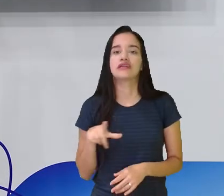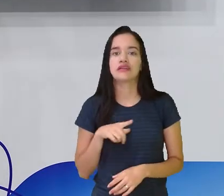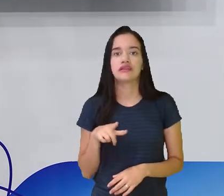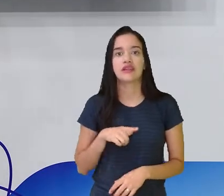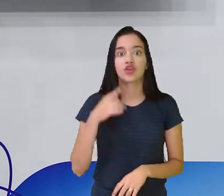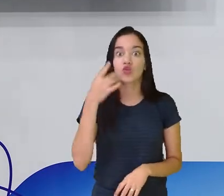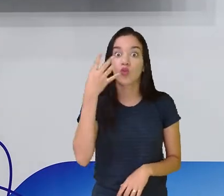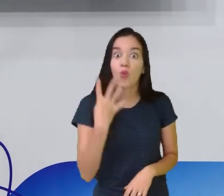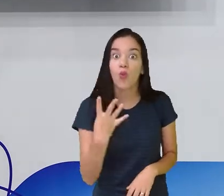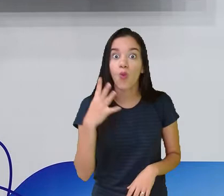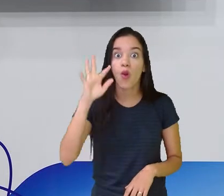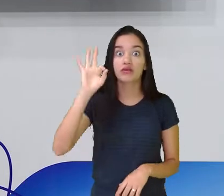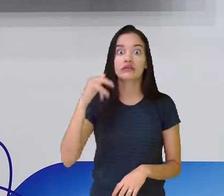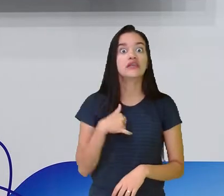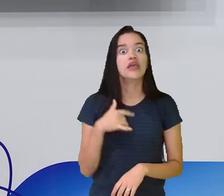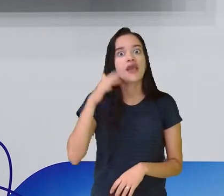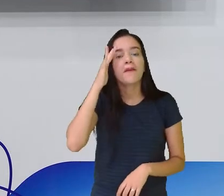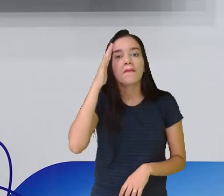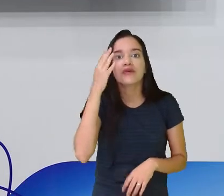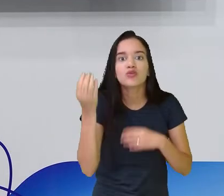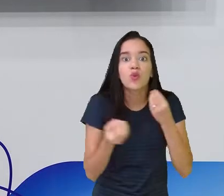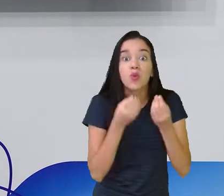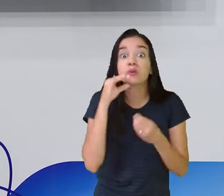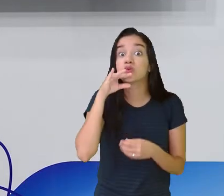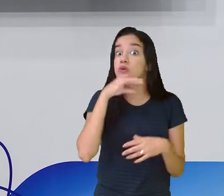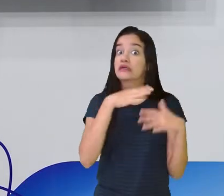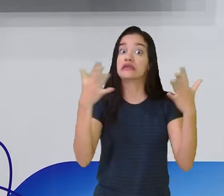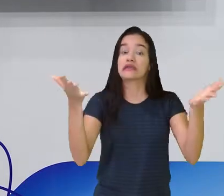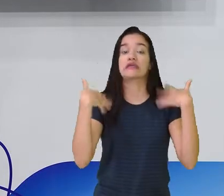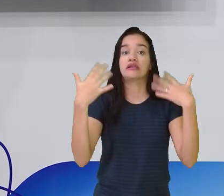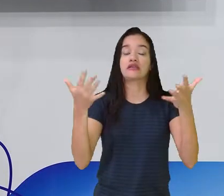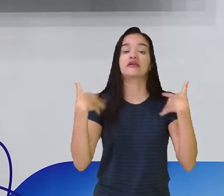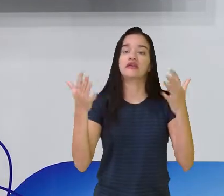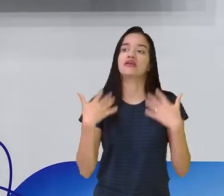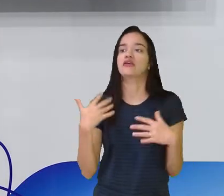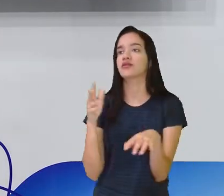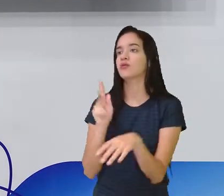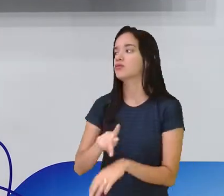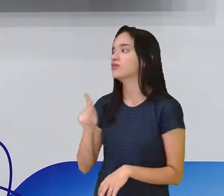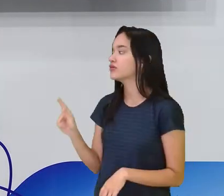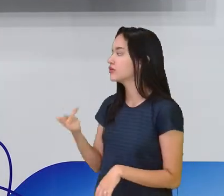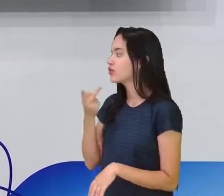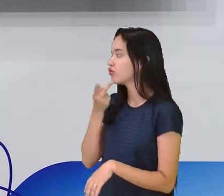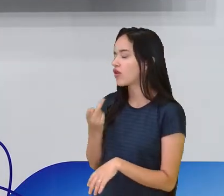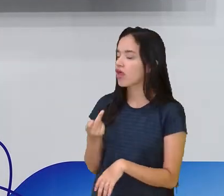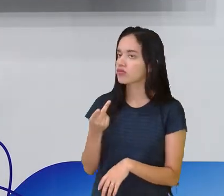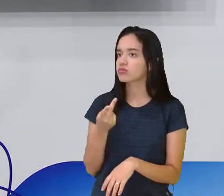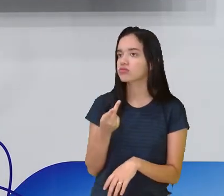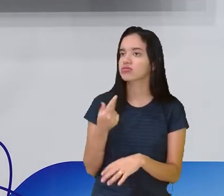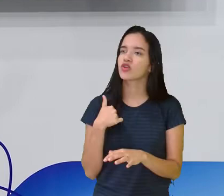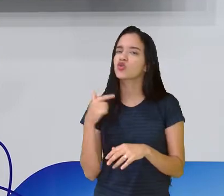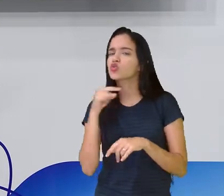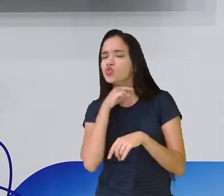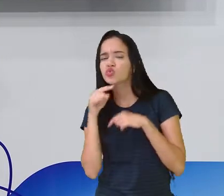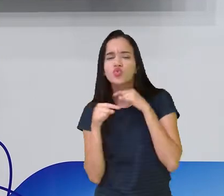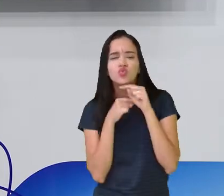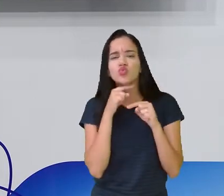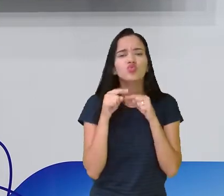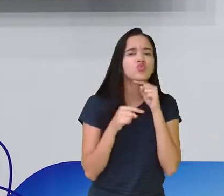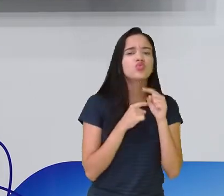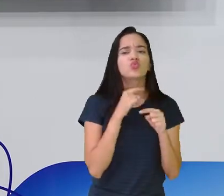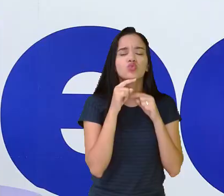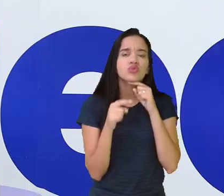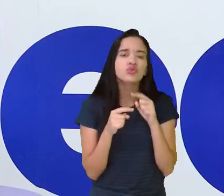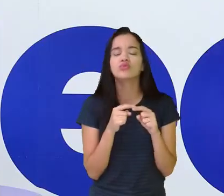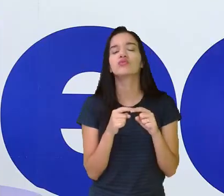graus aí na conta. Imagina como vai ficar quente, não é verdade? Então, professora Eli, eles estão falando alguma coisa? Ficaram com alguma dúvida até